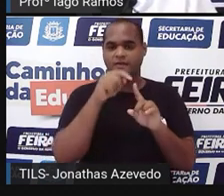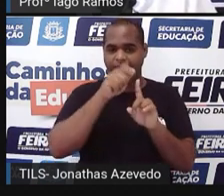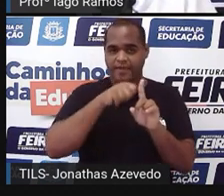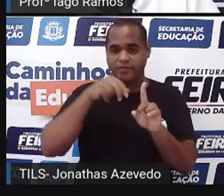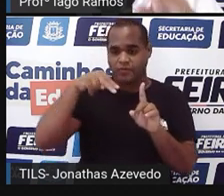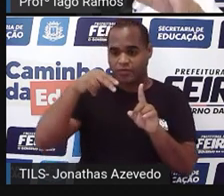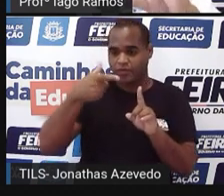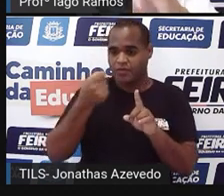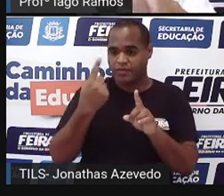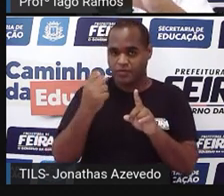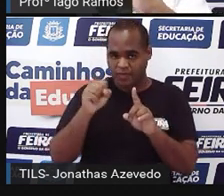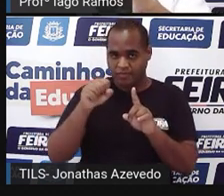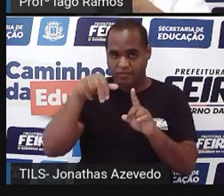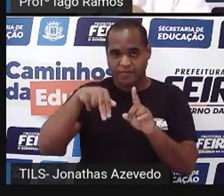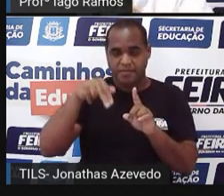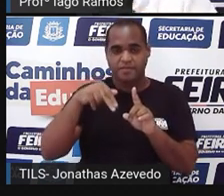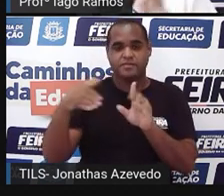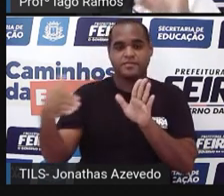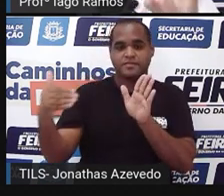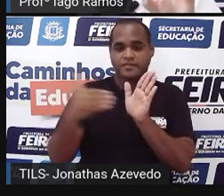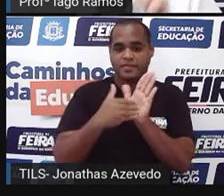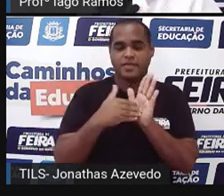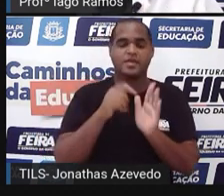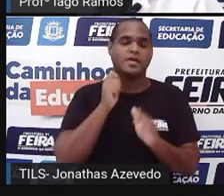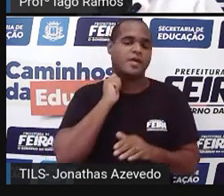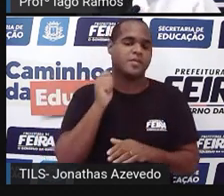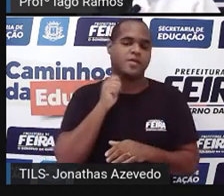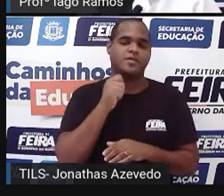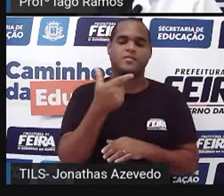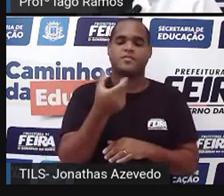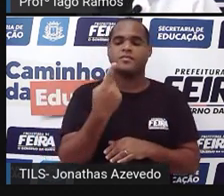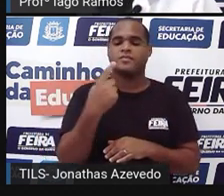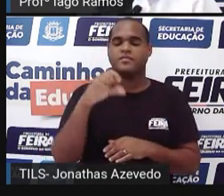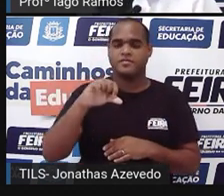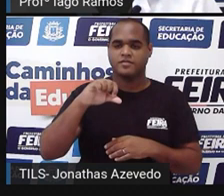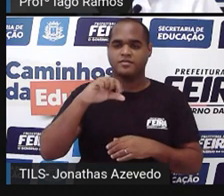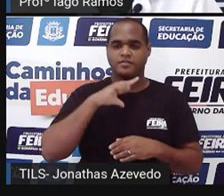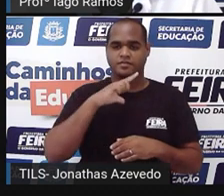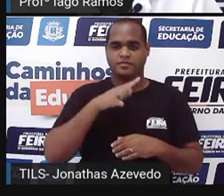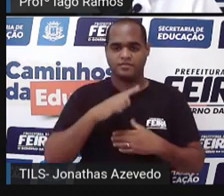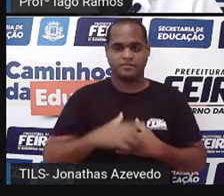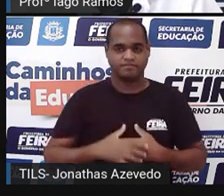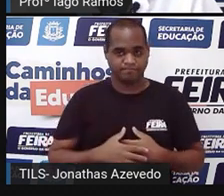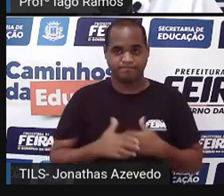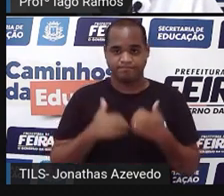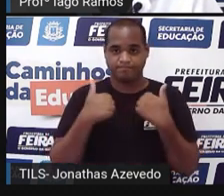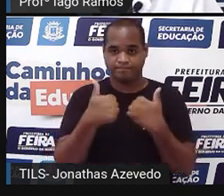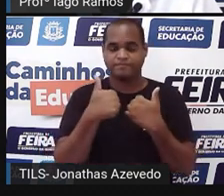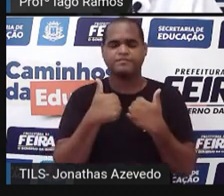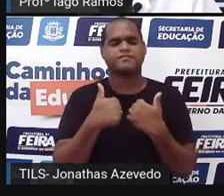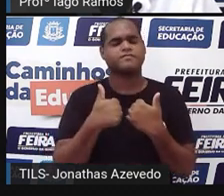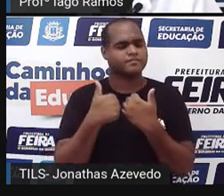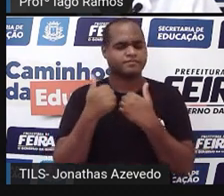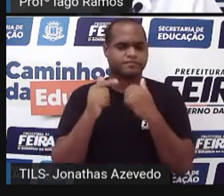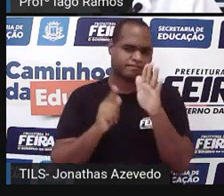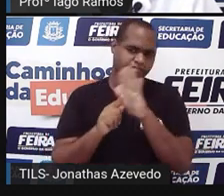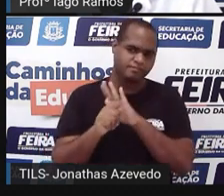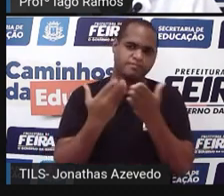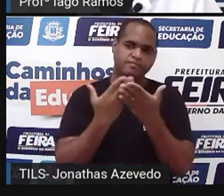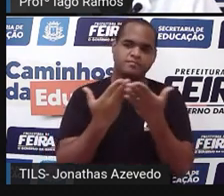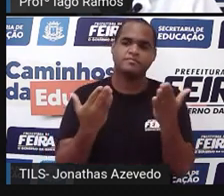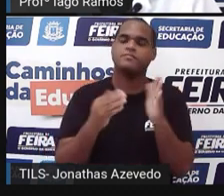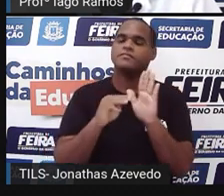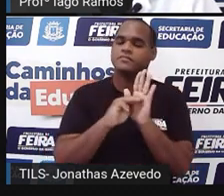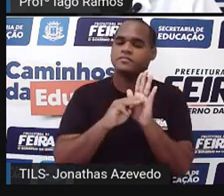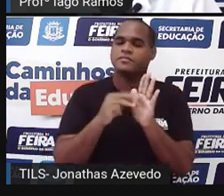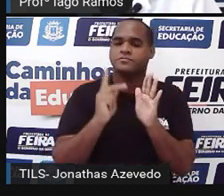de 2019 para cada mês ali um valor que é o consumo de energia elétrica tá bom E aí eu pergunto qual é